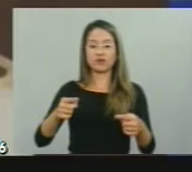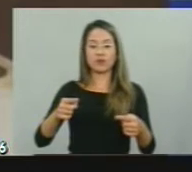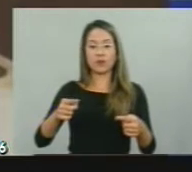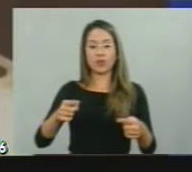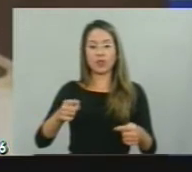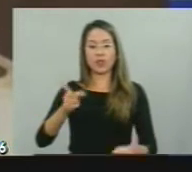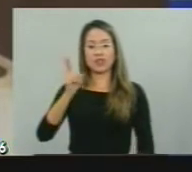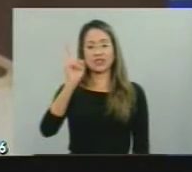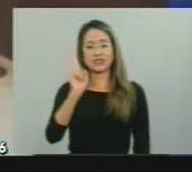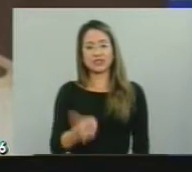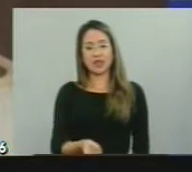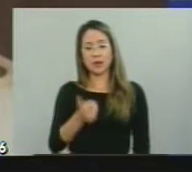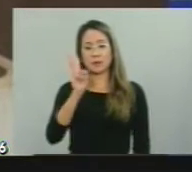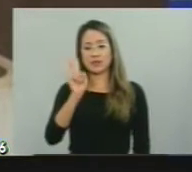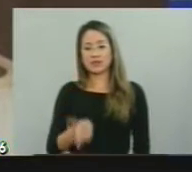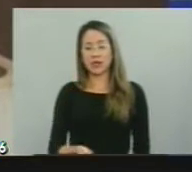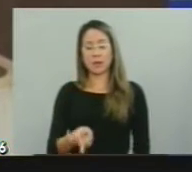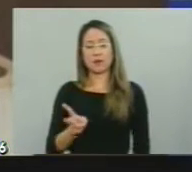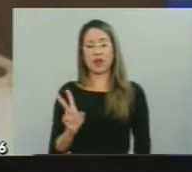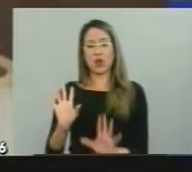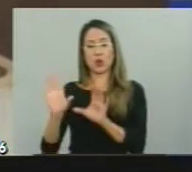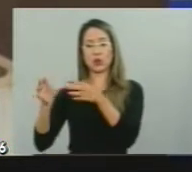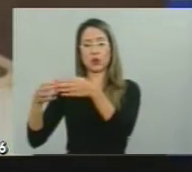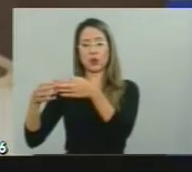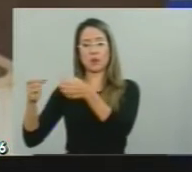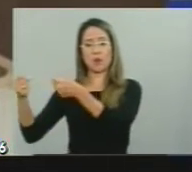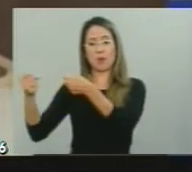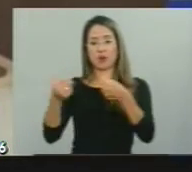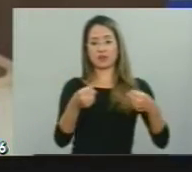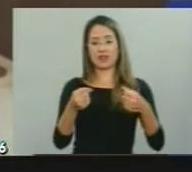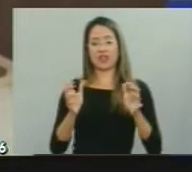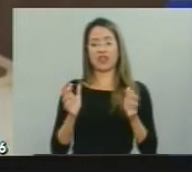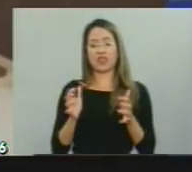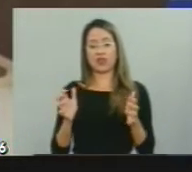não suporta a democracia. Ele não suporta